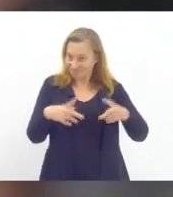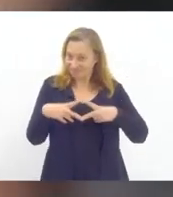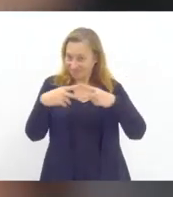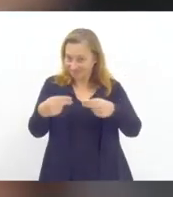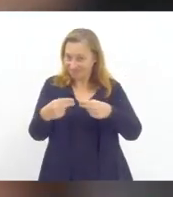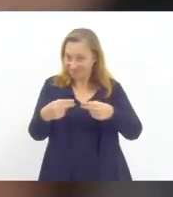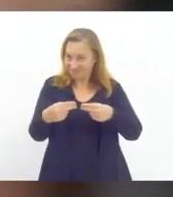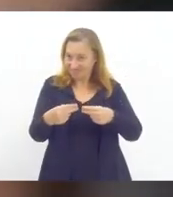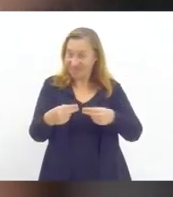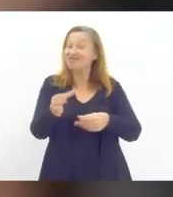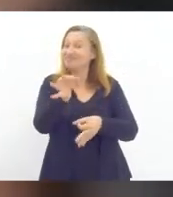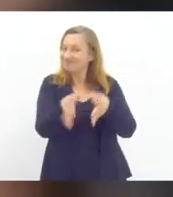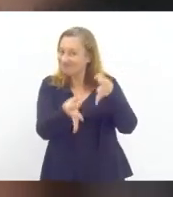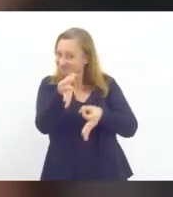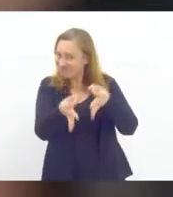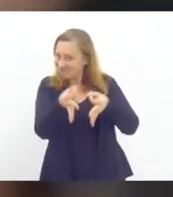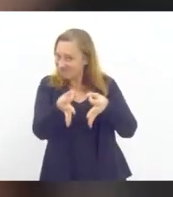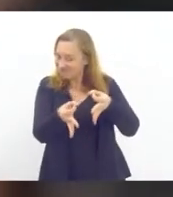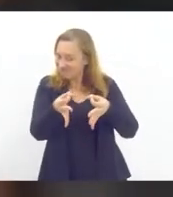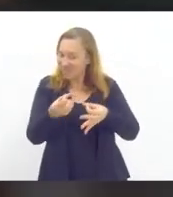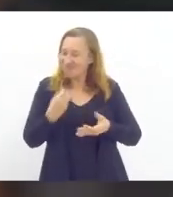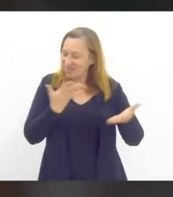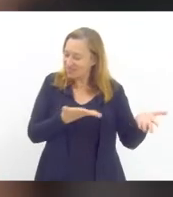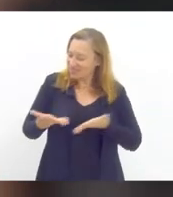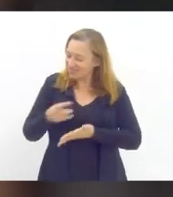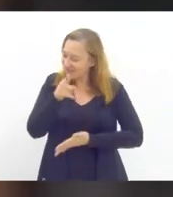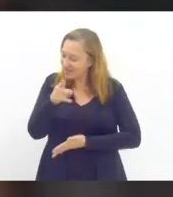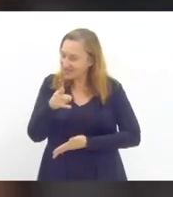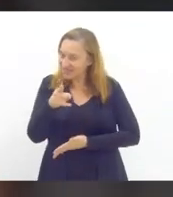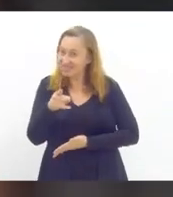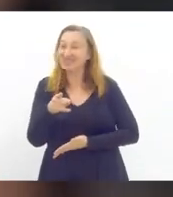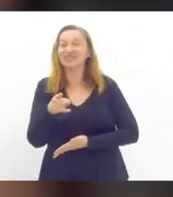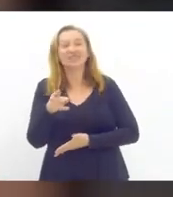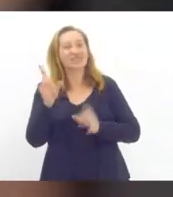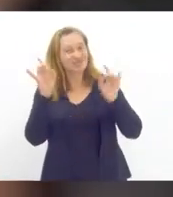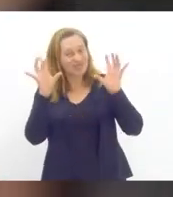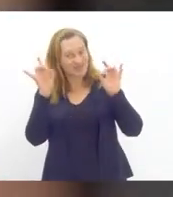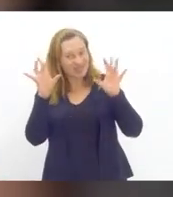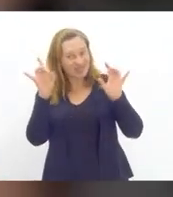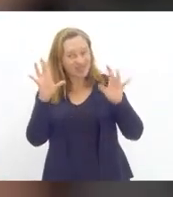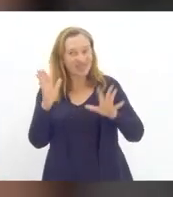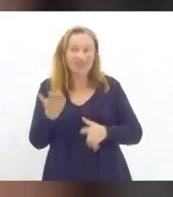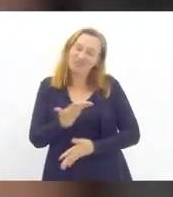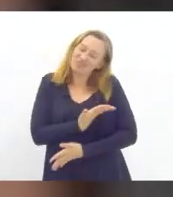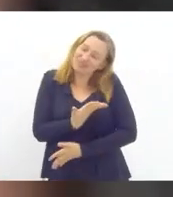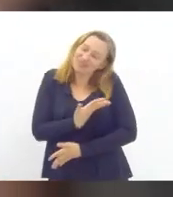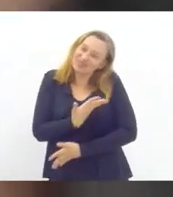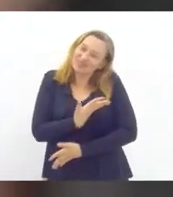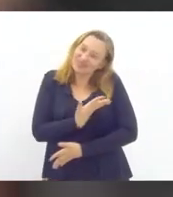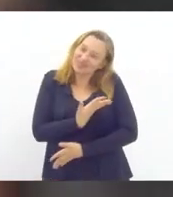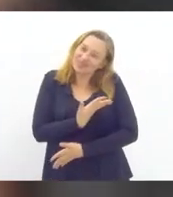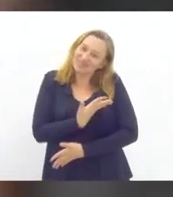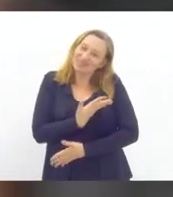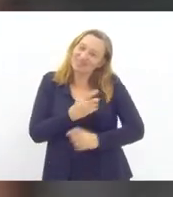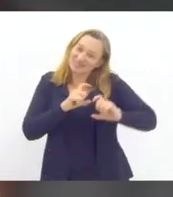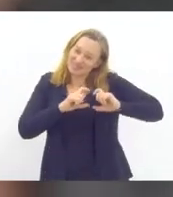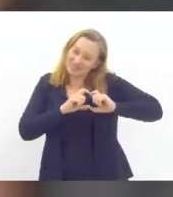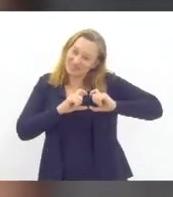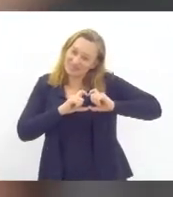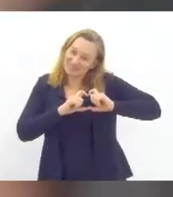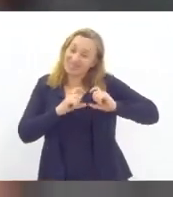absolutamente Justa e bem-vinda para você que é um sujeito tão especial e claro amigo aqui do coração